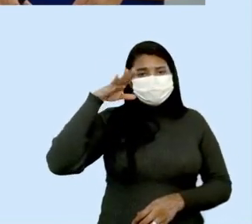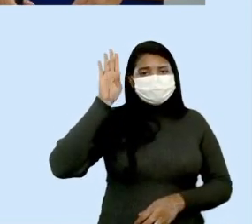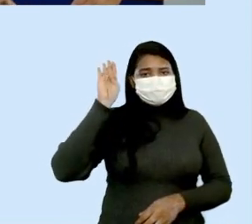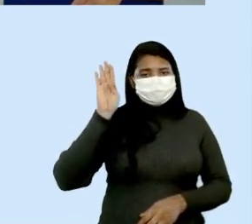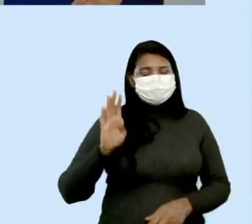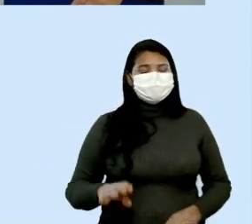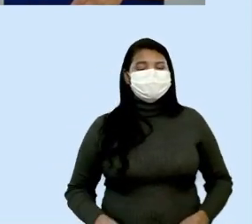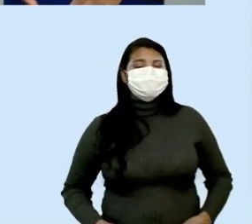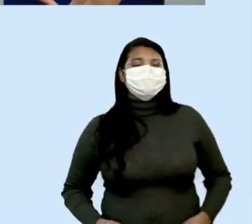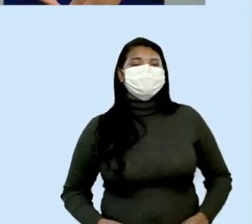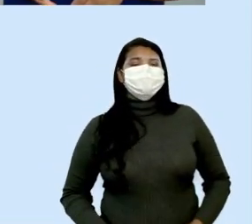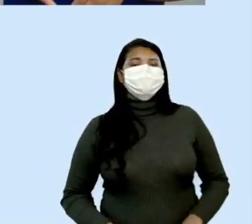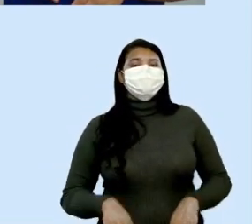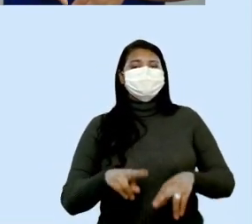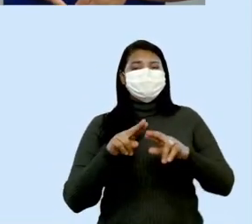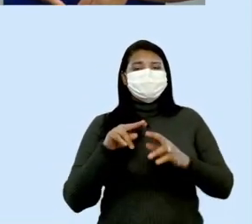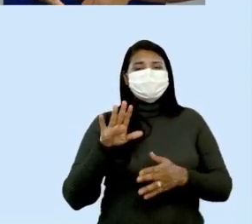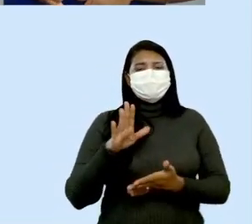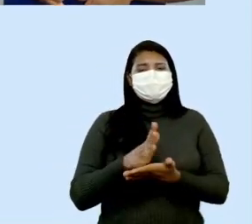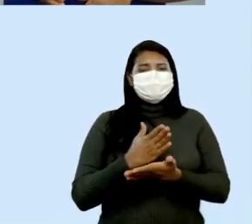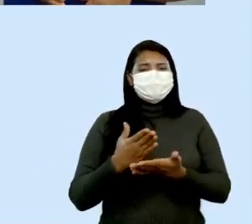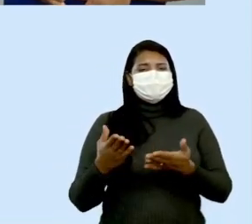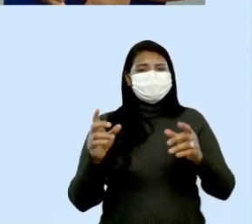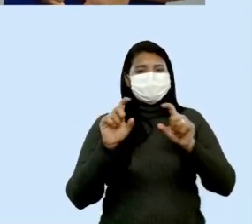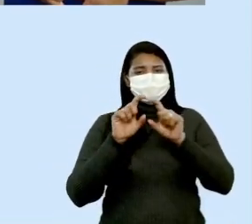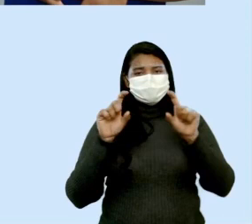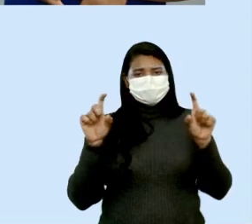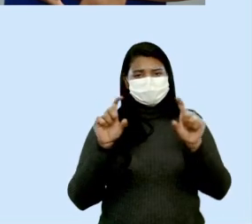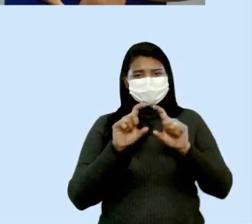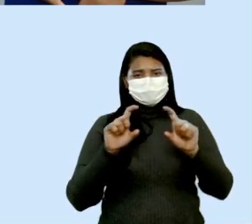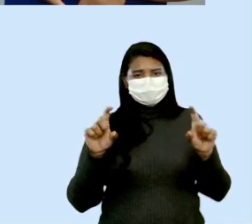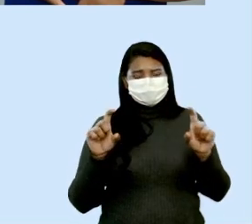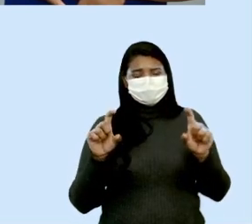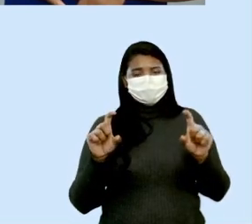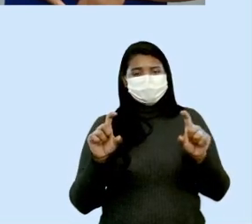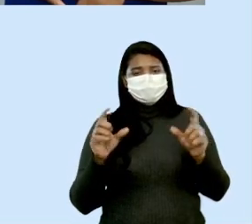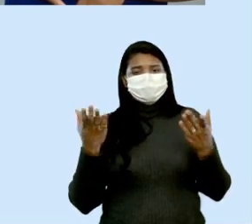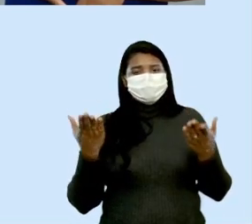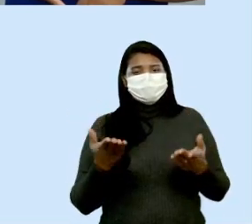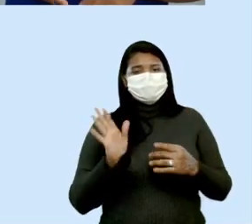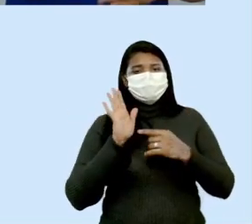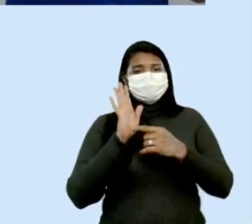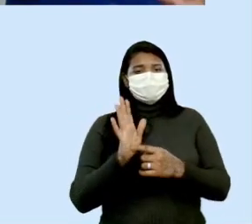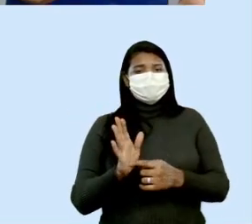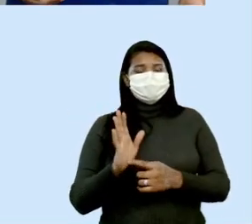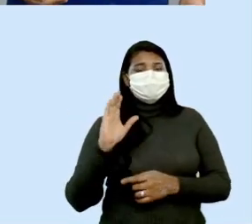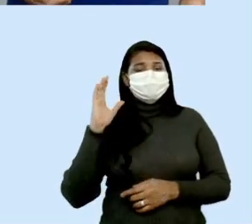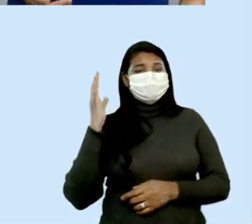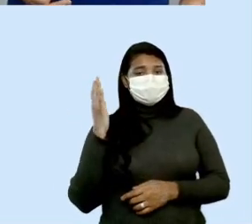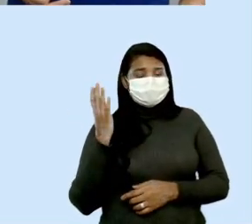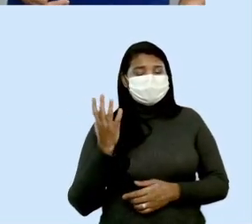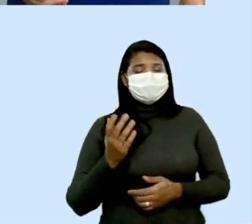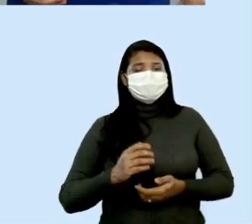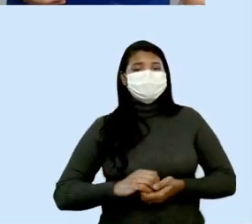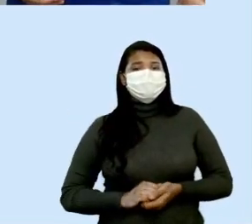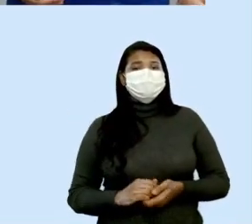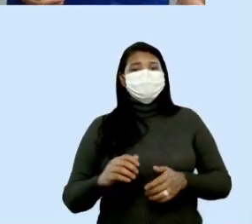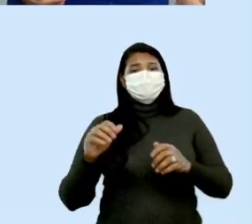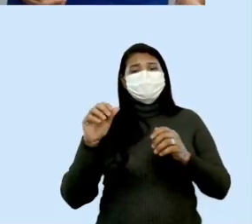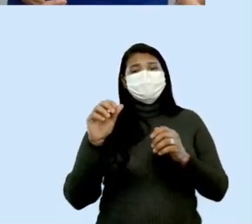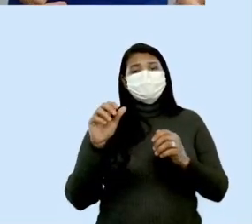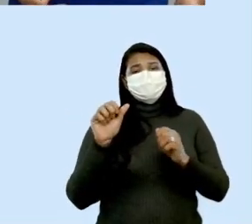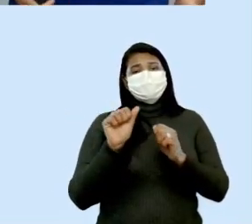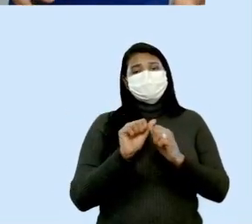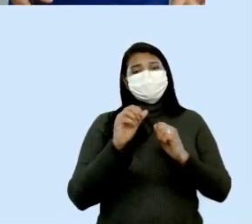preferências. Por vezes, as frases do simple present apresentam expressões de tempo, que são os adverbs ou